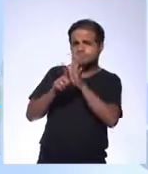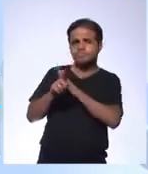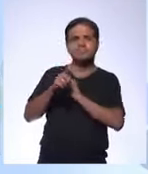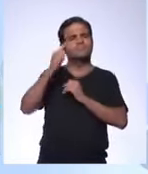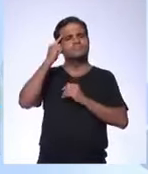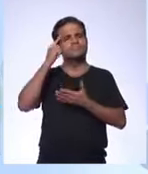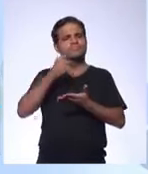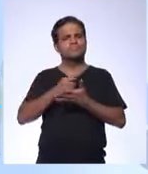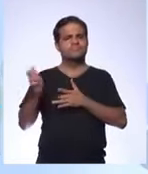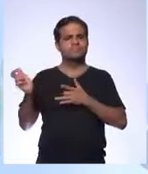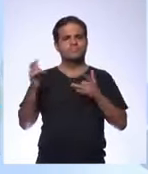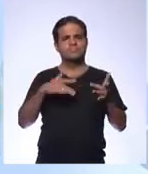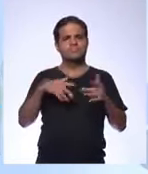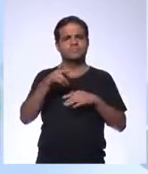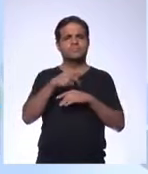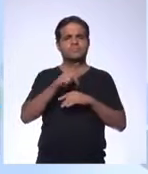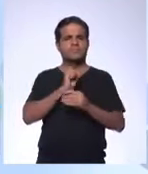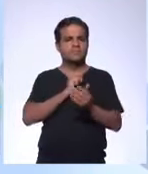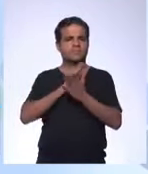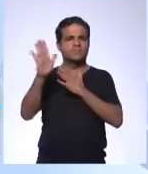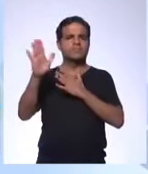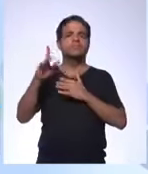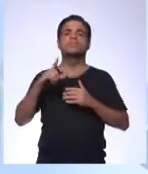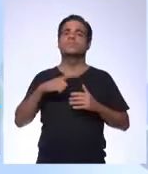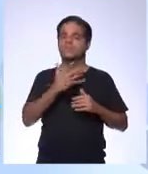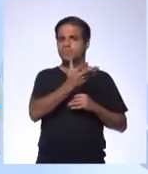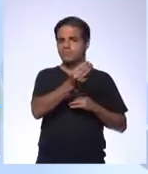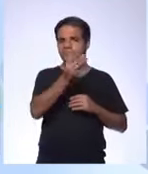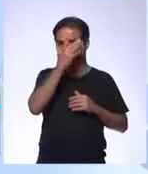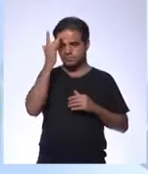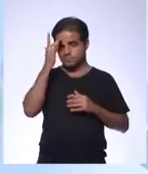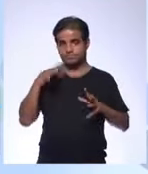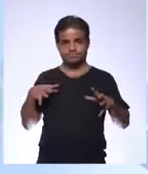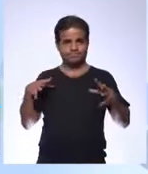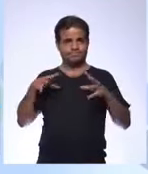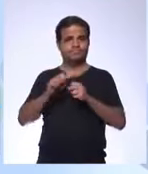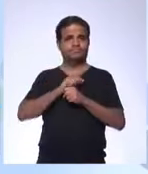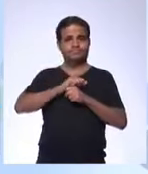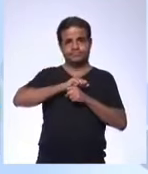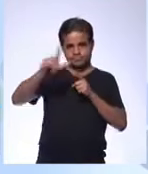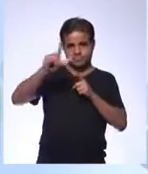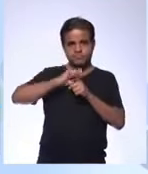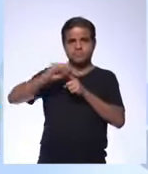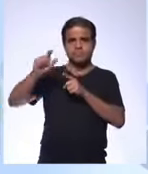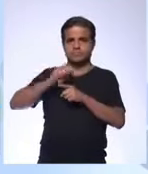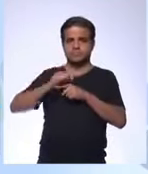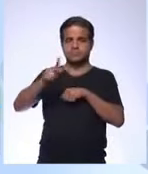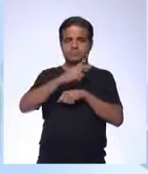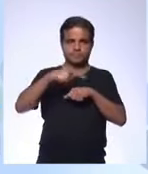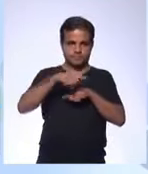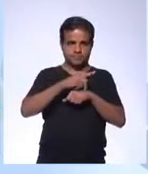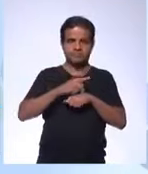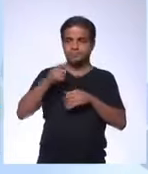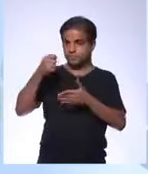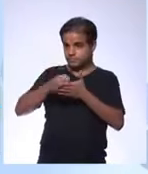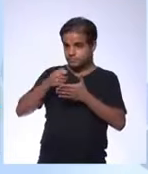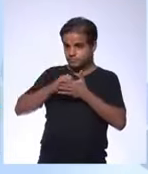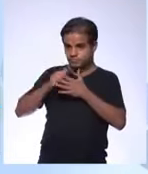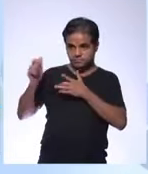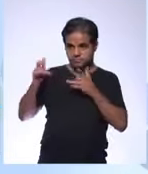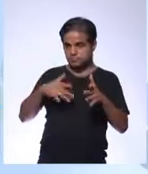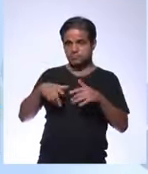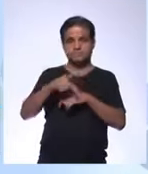preferiram sair do país, mas tiveram muitas pessoas que foram realmente exiladas pelo governo, né, que foram obrigadas a